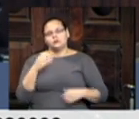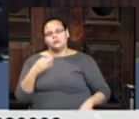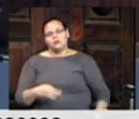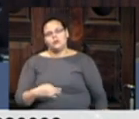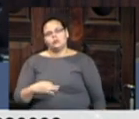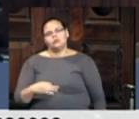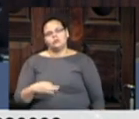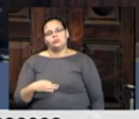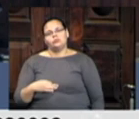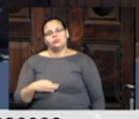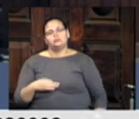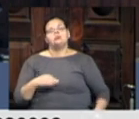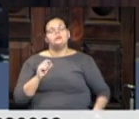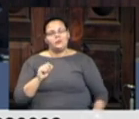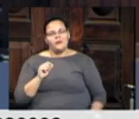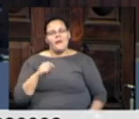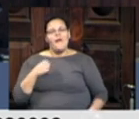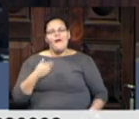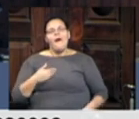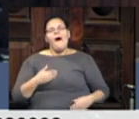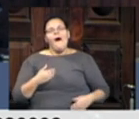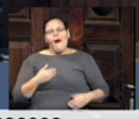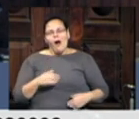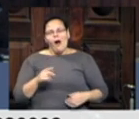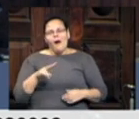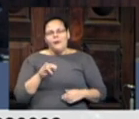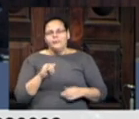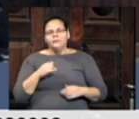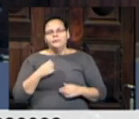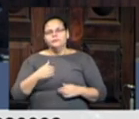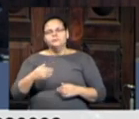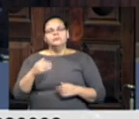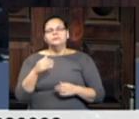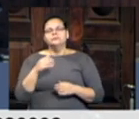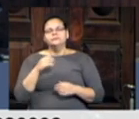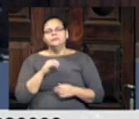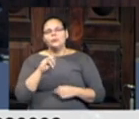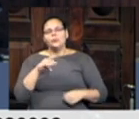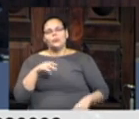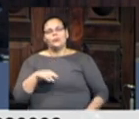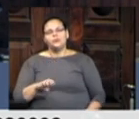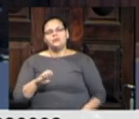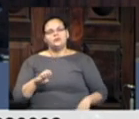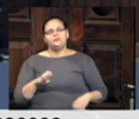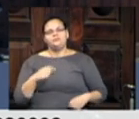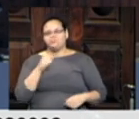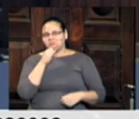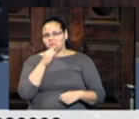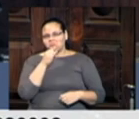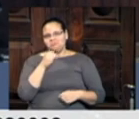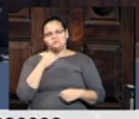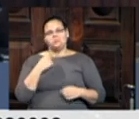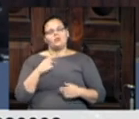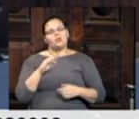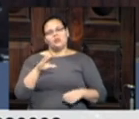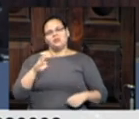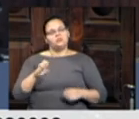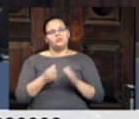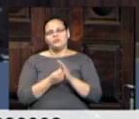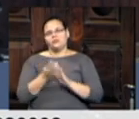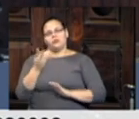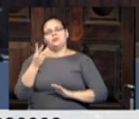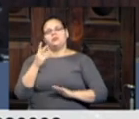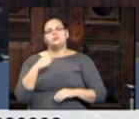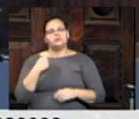certos de que caminharão impunes e praticam toda a sorte de crimes.